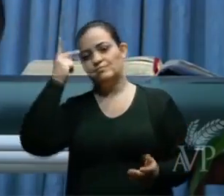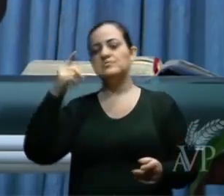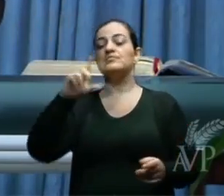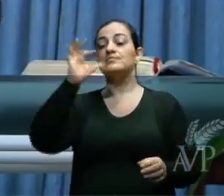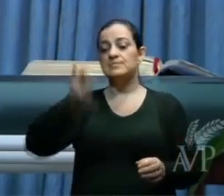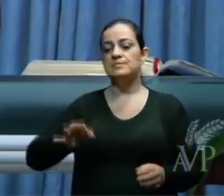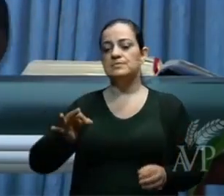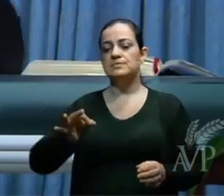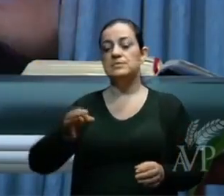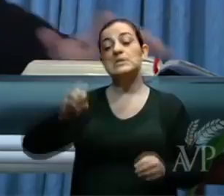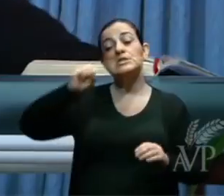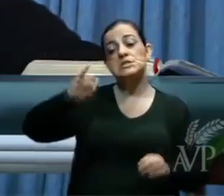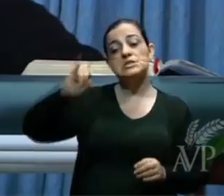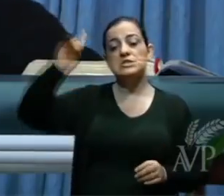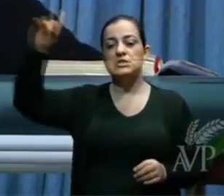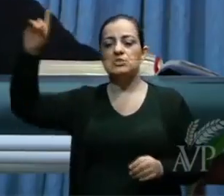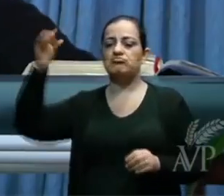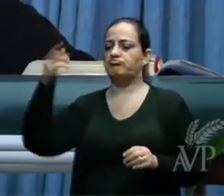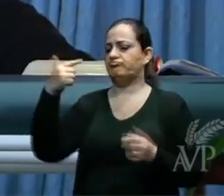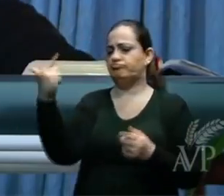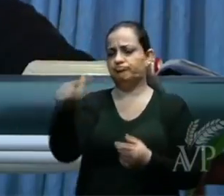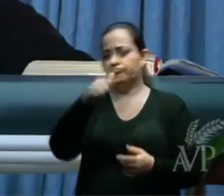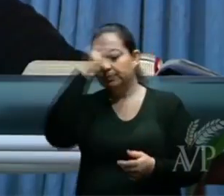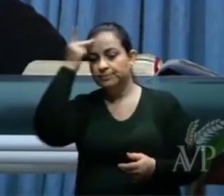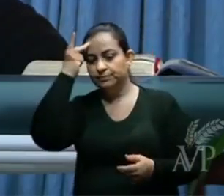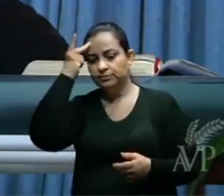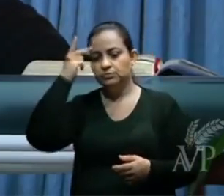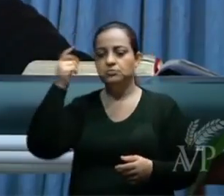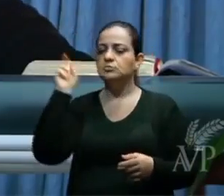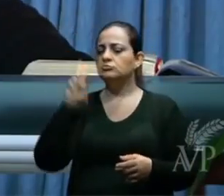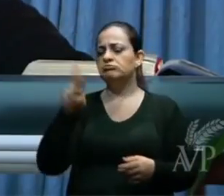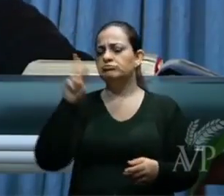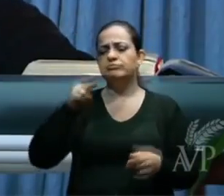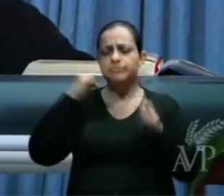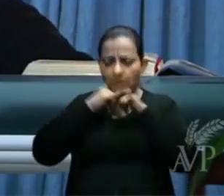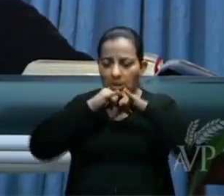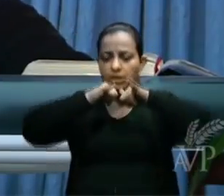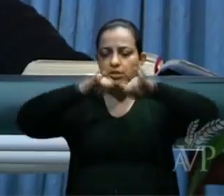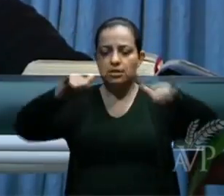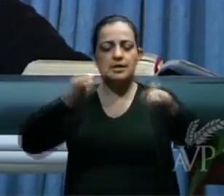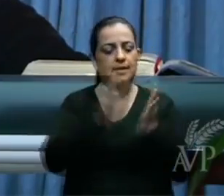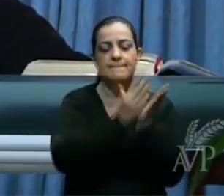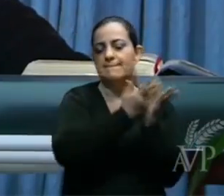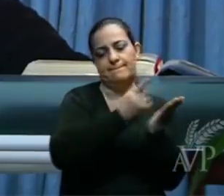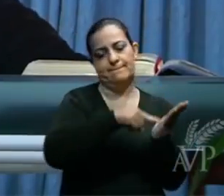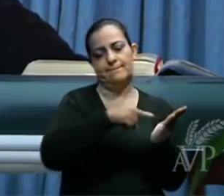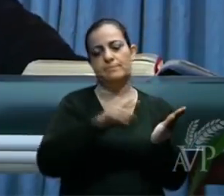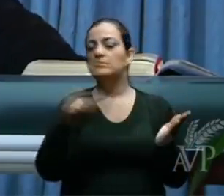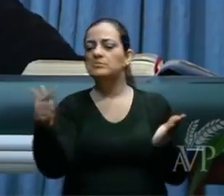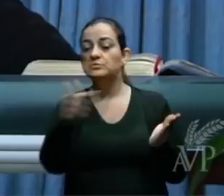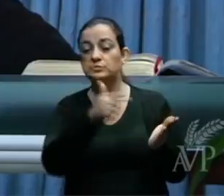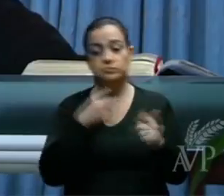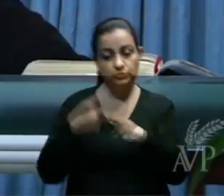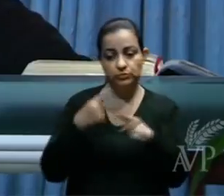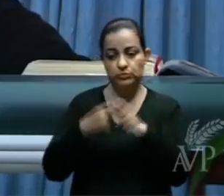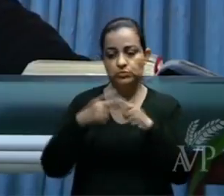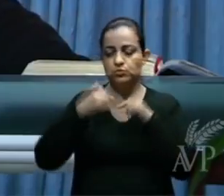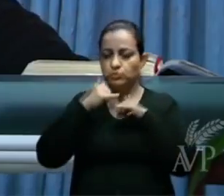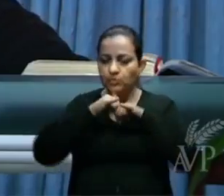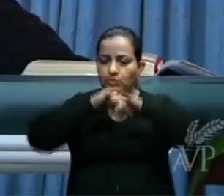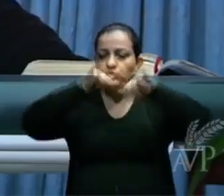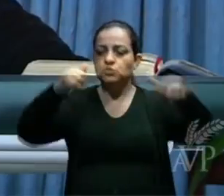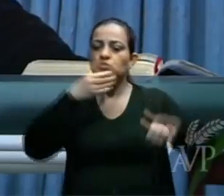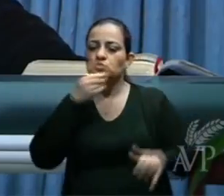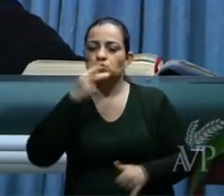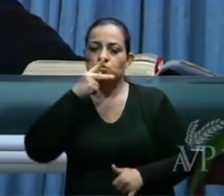tivesse não enviaria sua palavra não enviaria sua mensagem não teria por que enviar um pouco